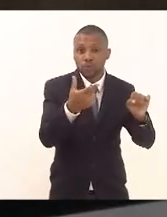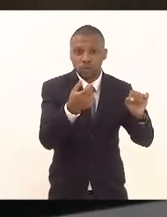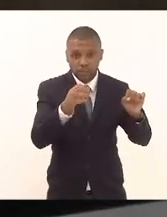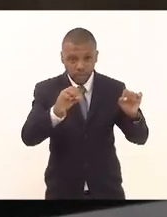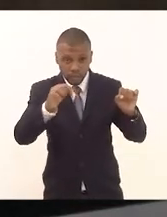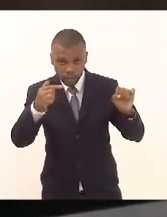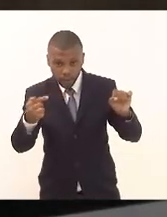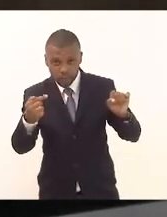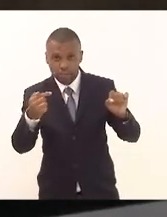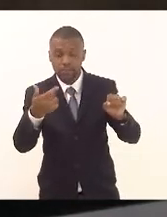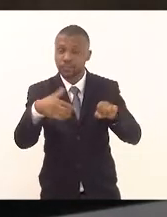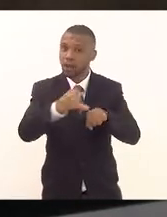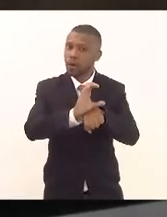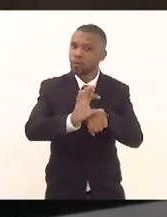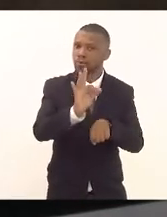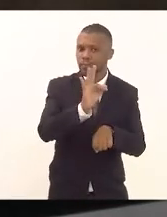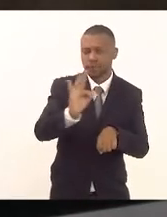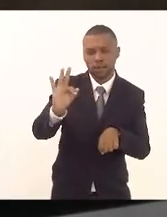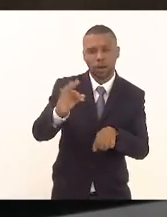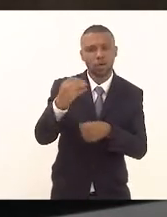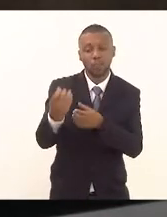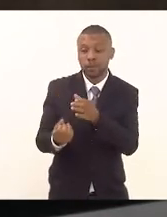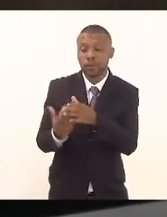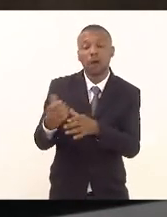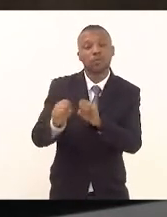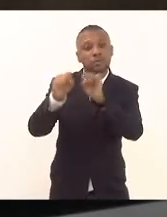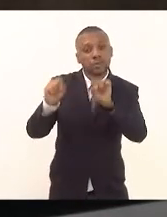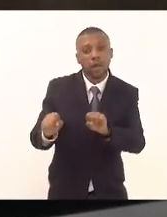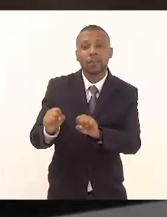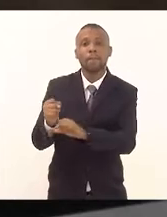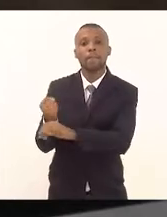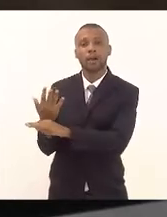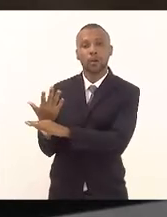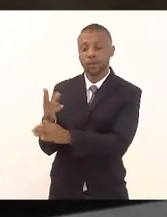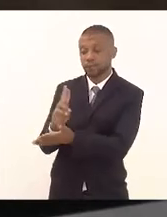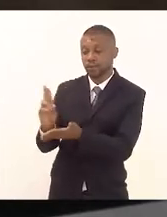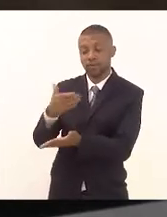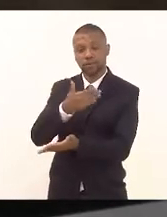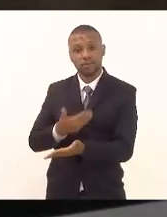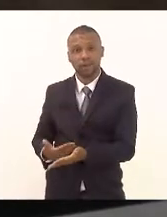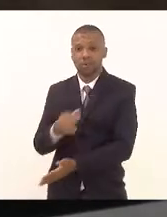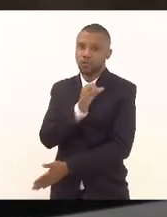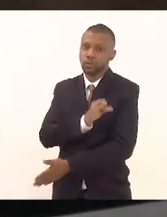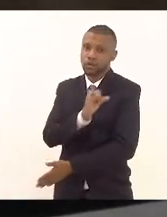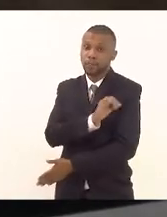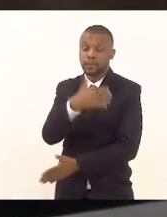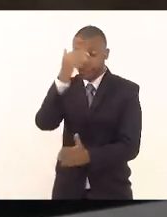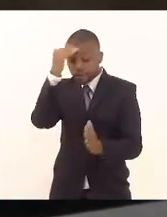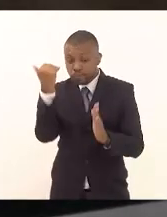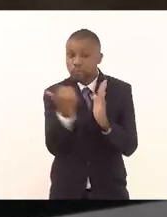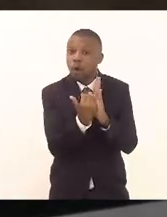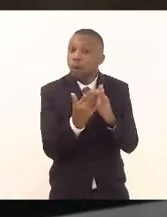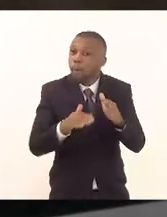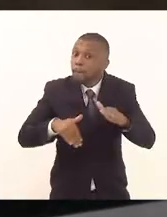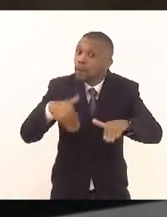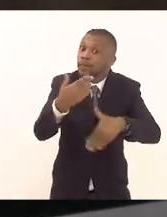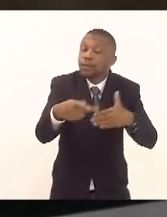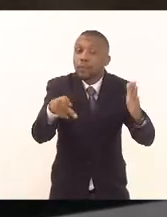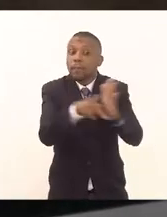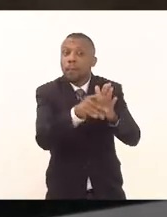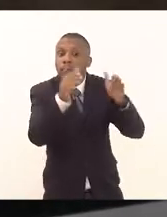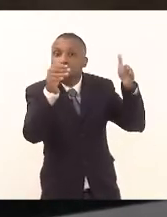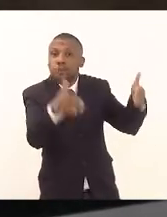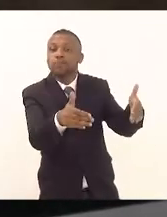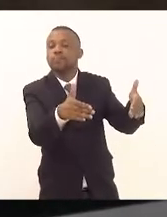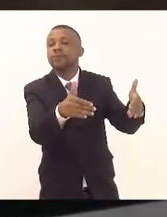desse sistema pela Universidade do Estado do Rio de Janeiro deverá obedecer o processo deliberativo próprio da